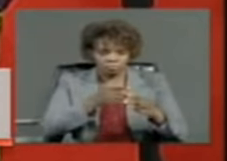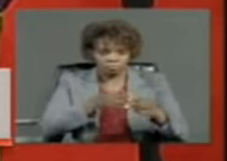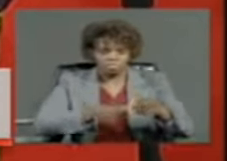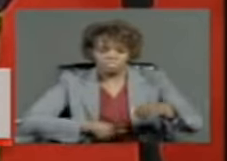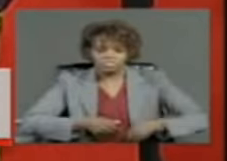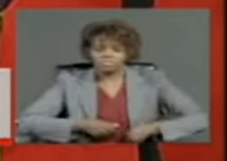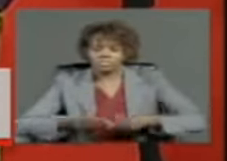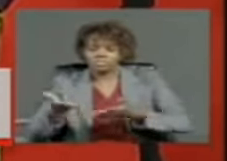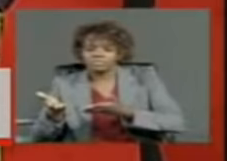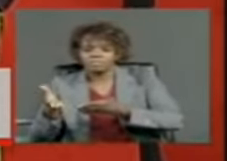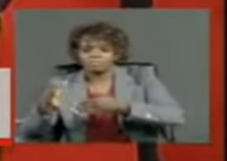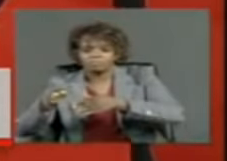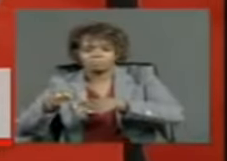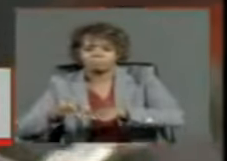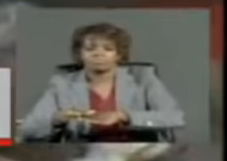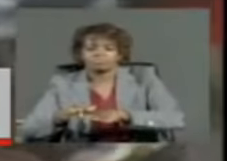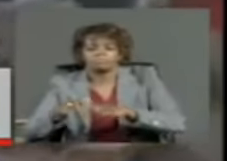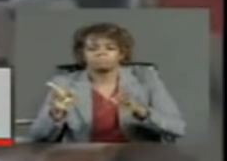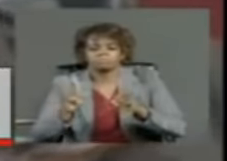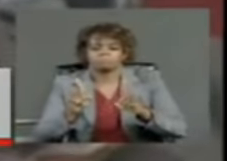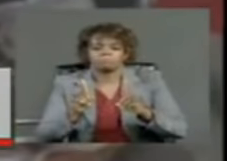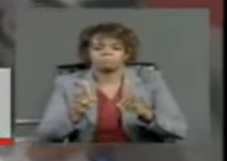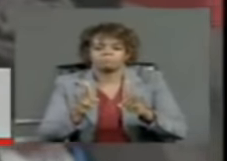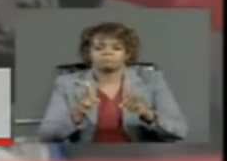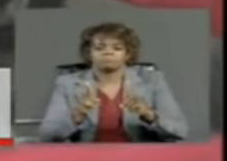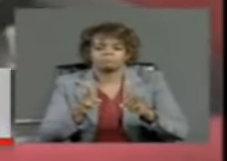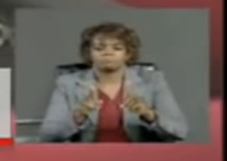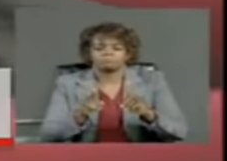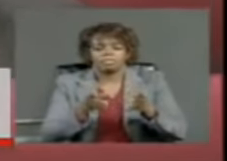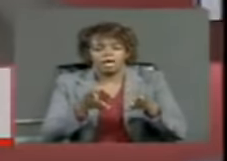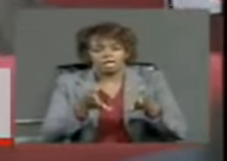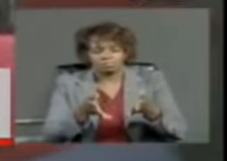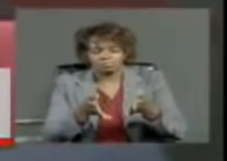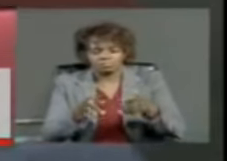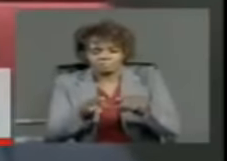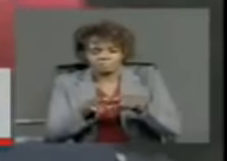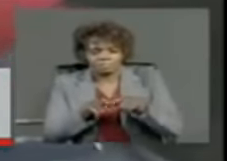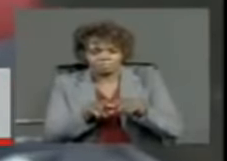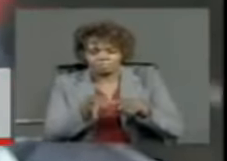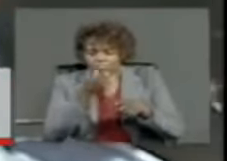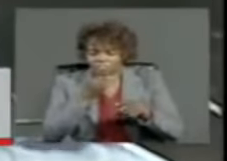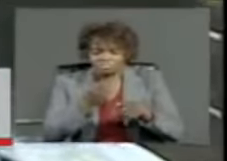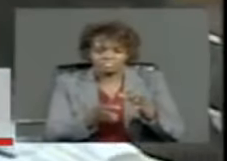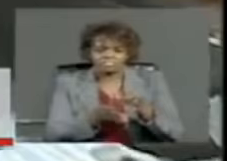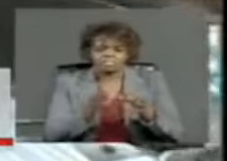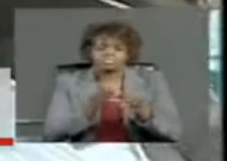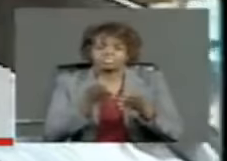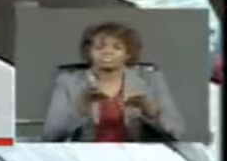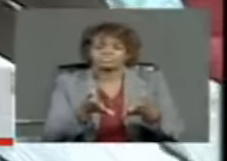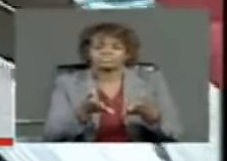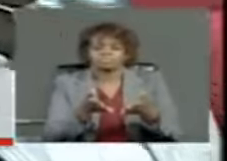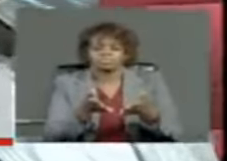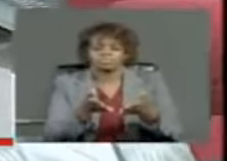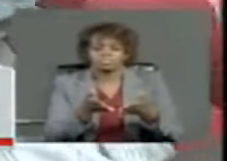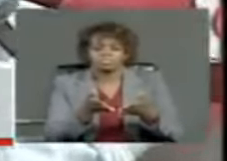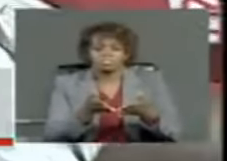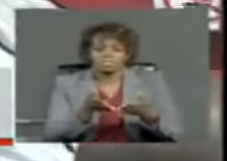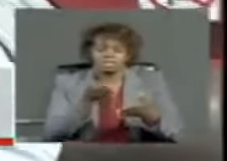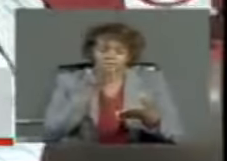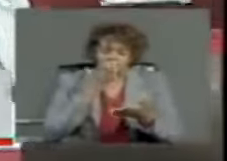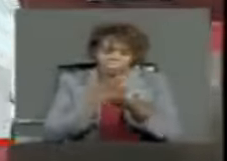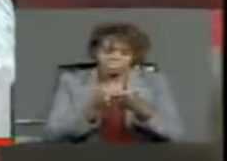soube sobre ele e soube também dos incidentes que se passaram com ele. O que nós vemos é que estes conflitos que